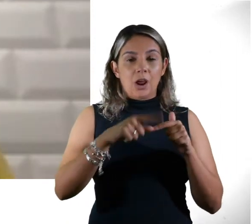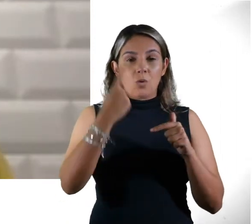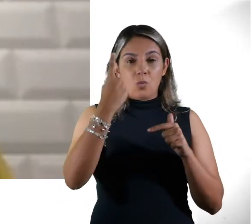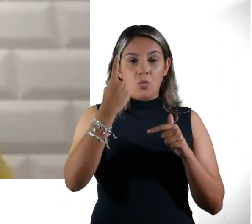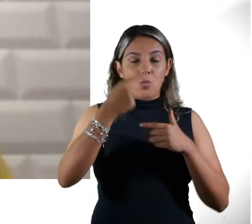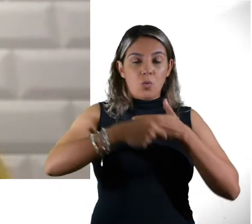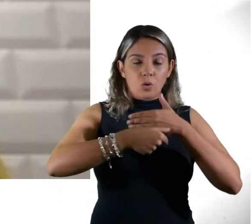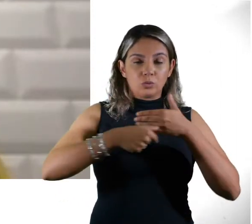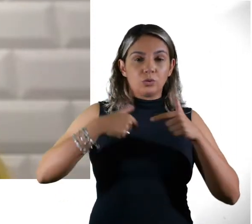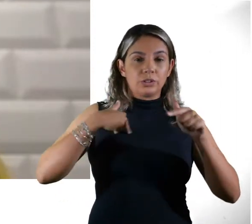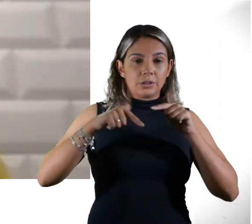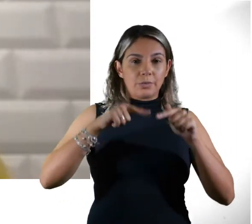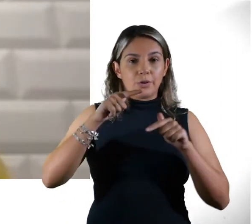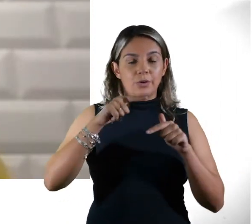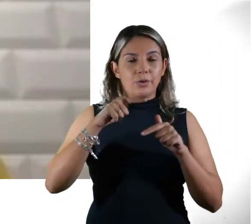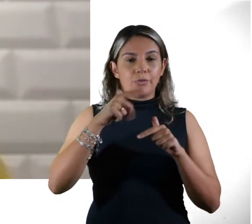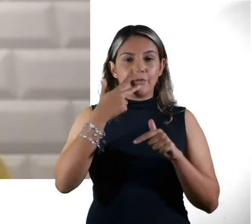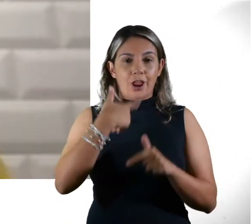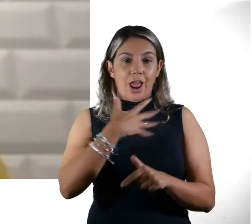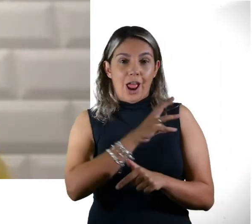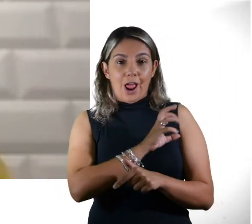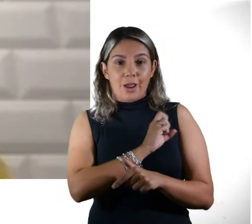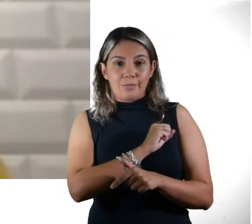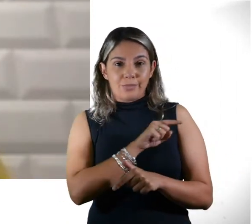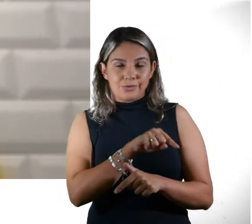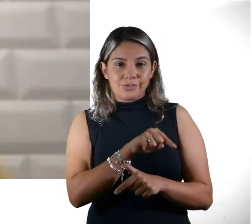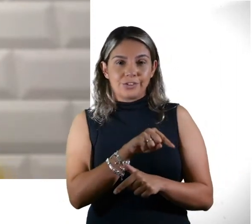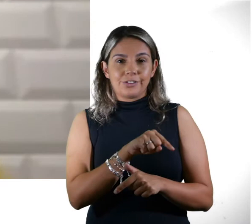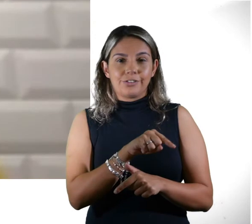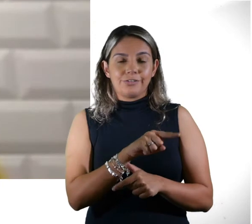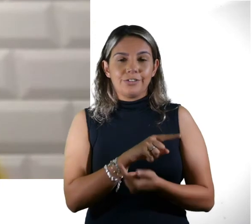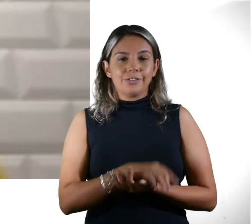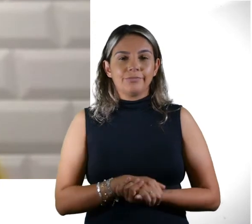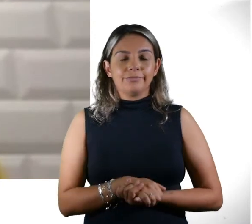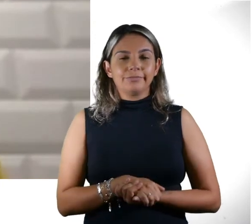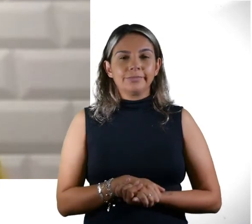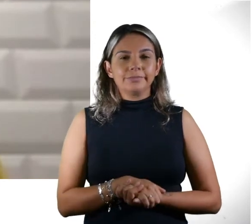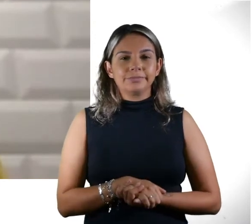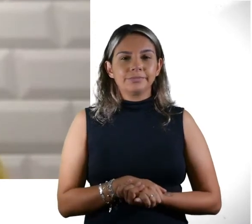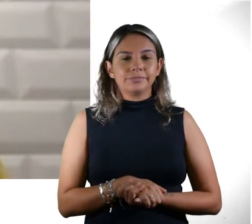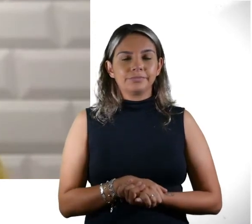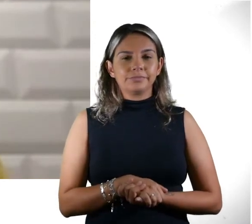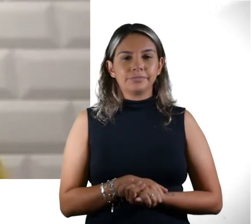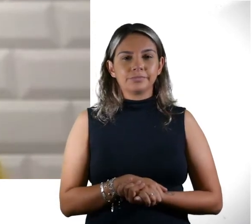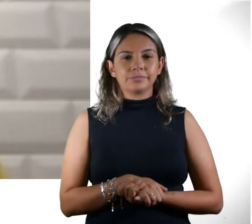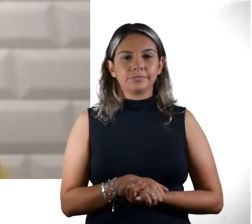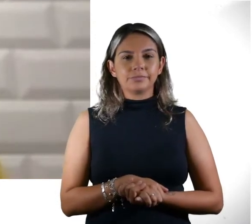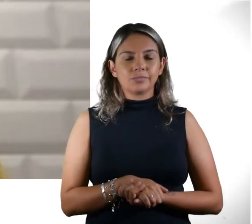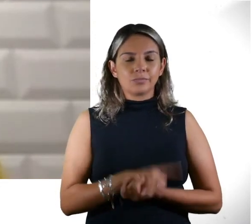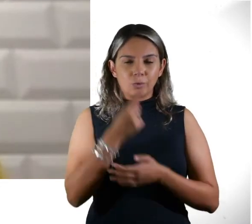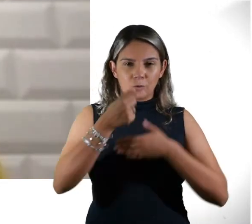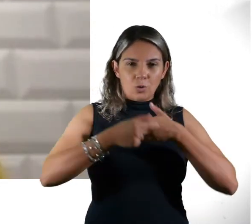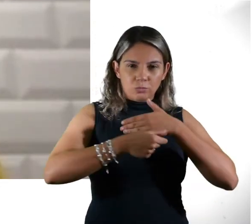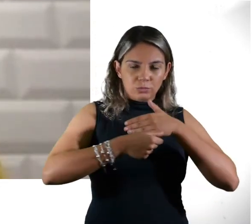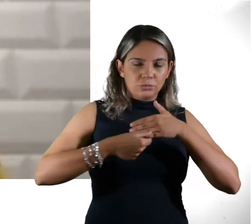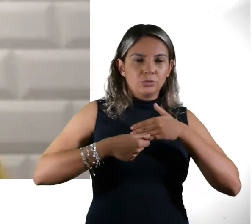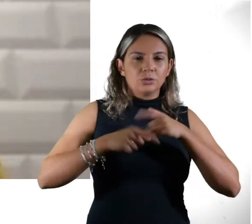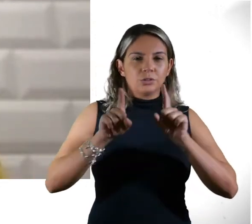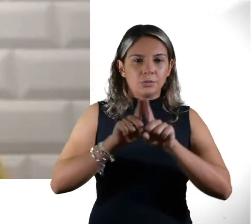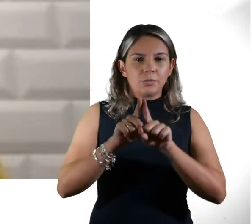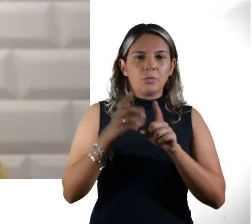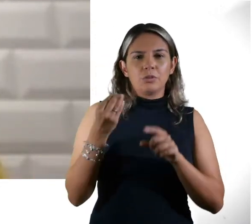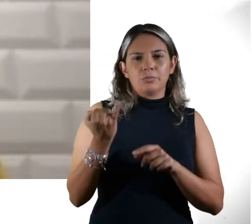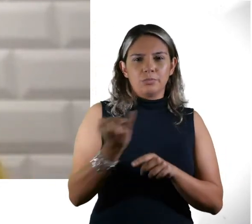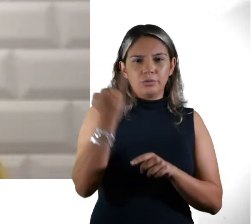mas o Rui é uma paixão desde a minha adolescência, grande. foi assim, é um autor que também foi